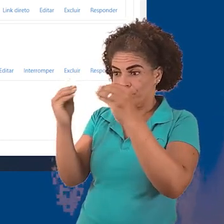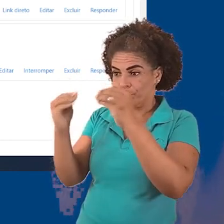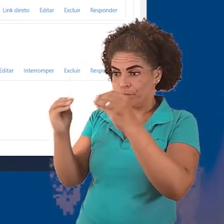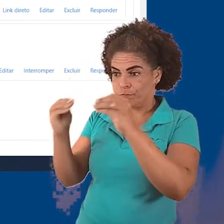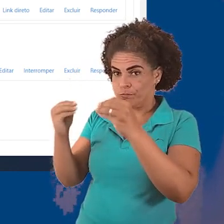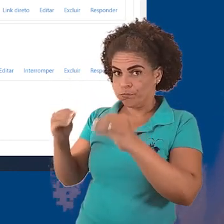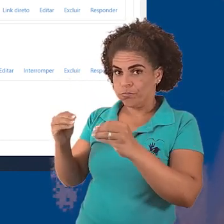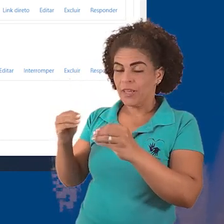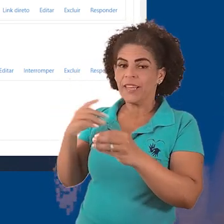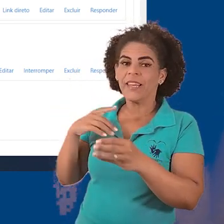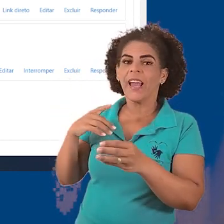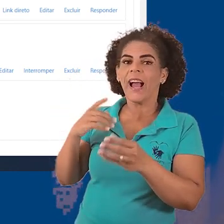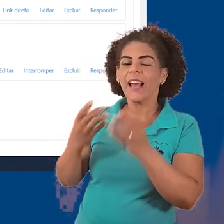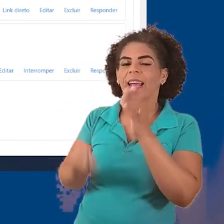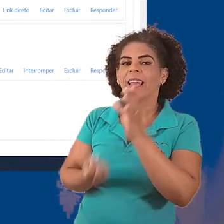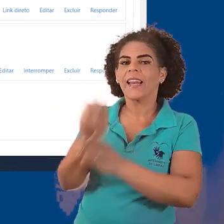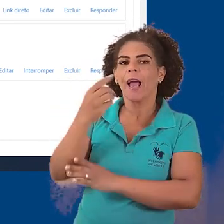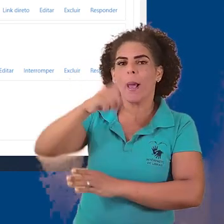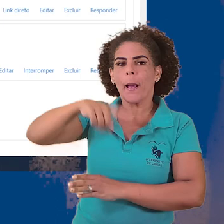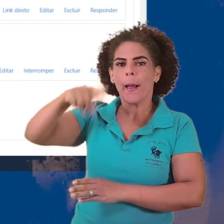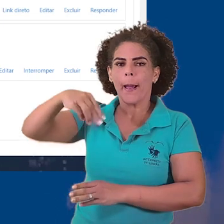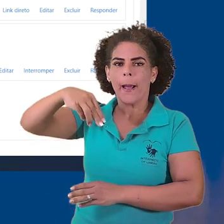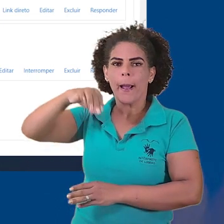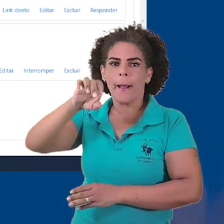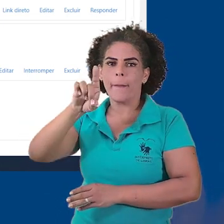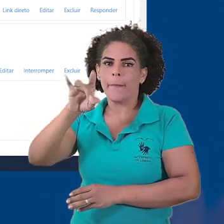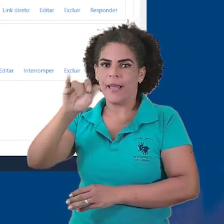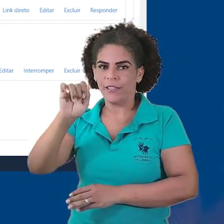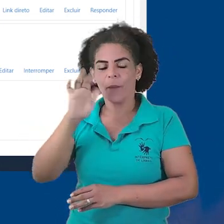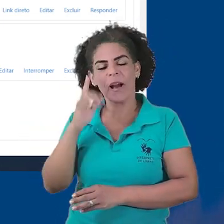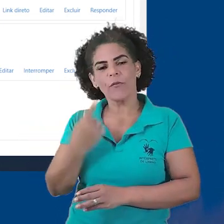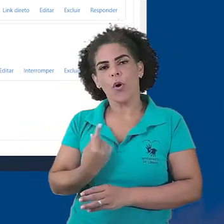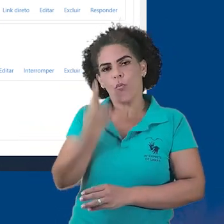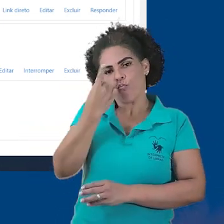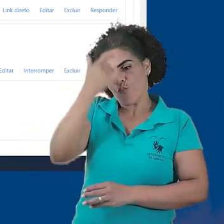aluno neste tópico, ele iria criar uma média entre essas notas.